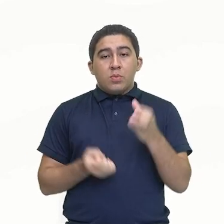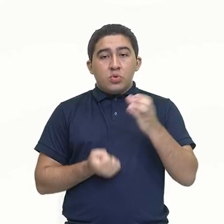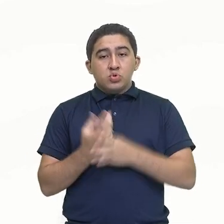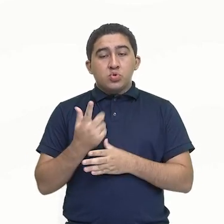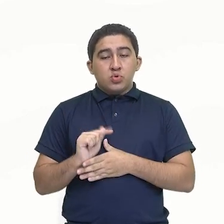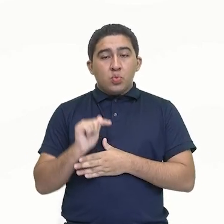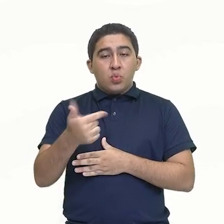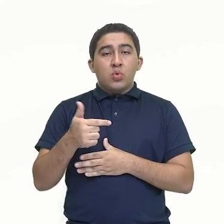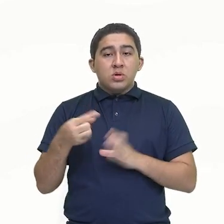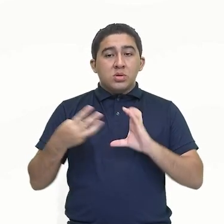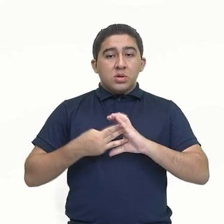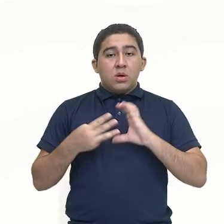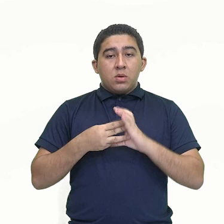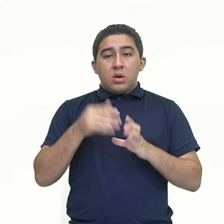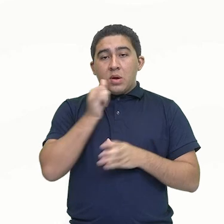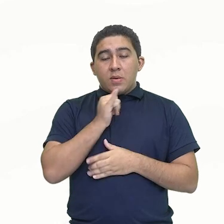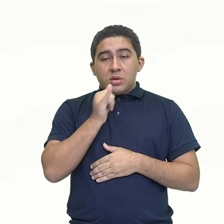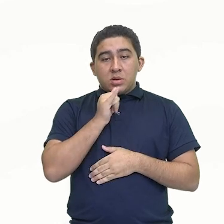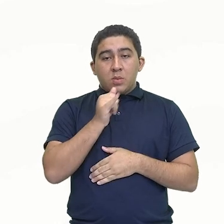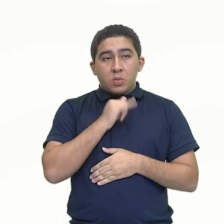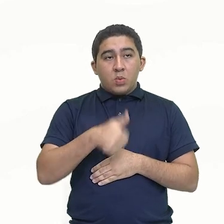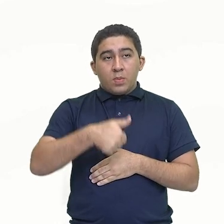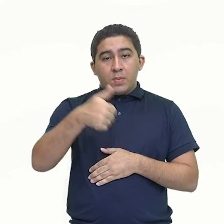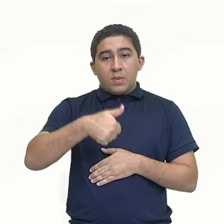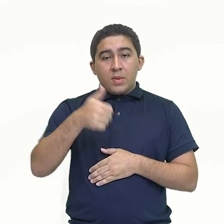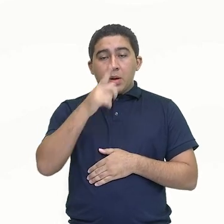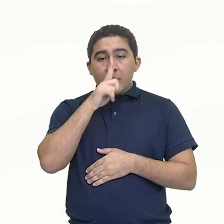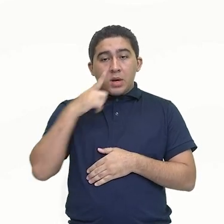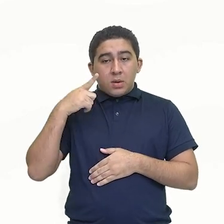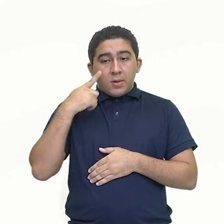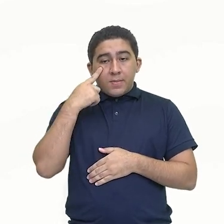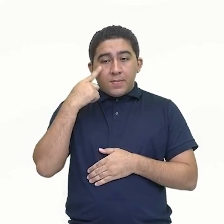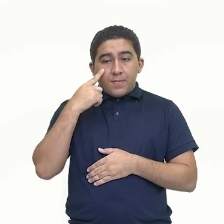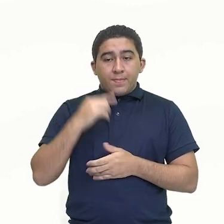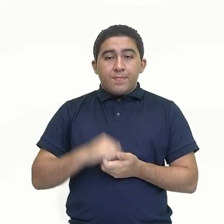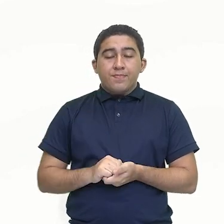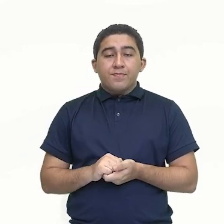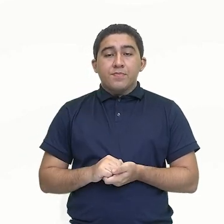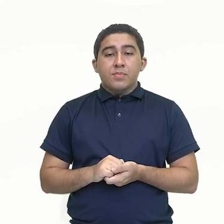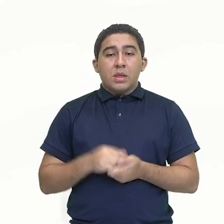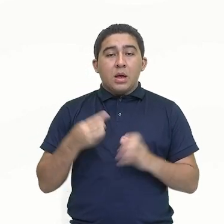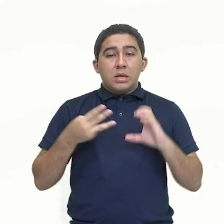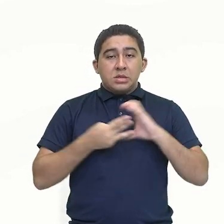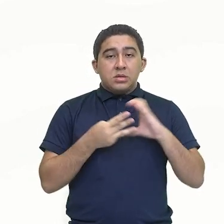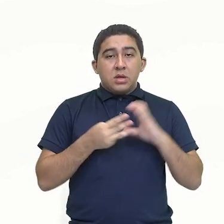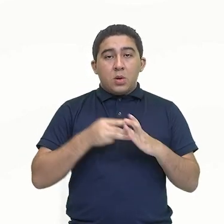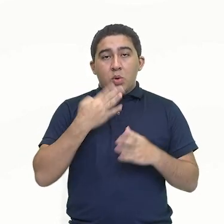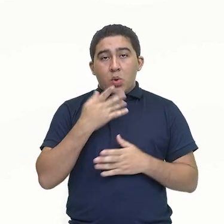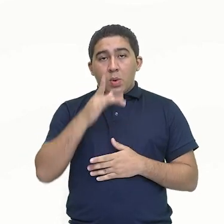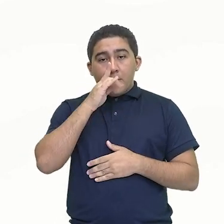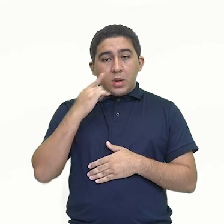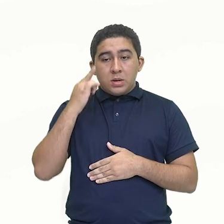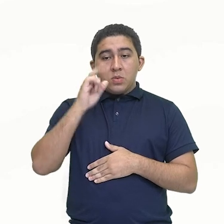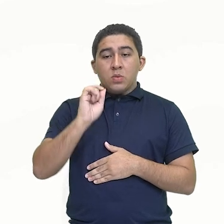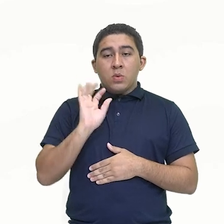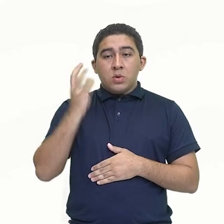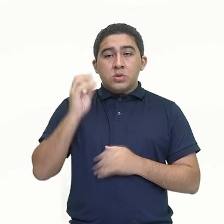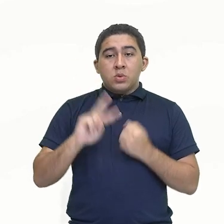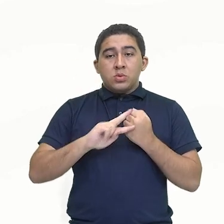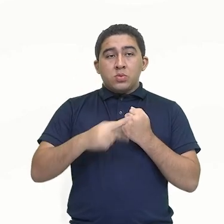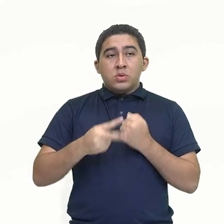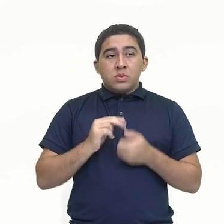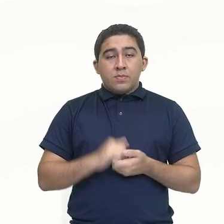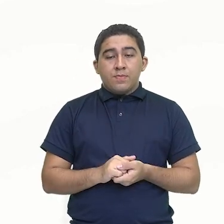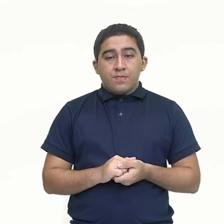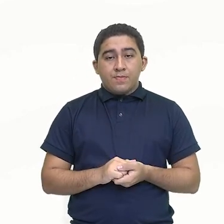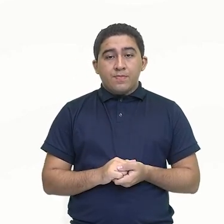células, como os linfócitos B. E esses linfócitos B é que vão ali